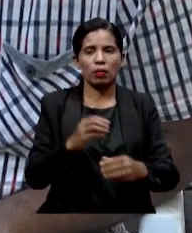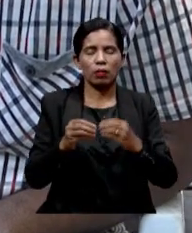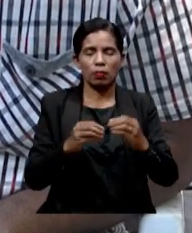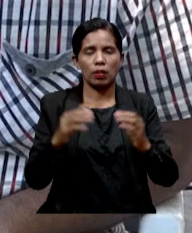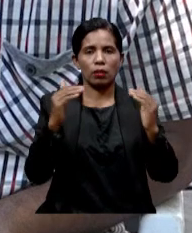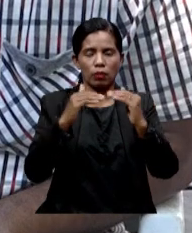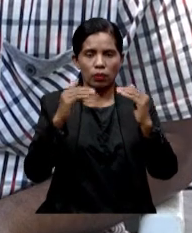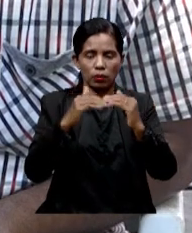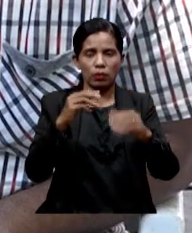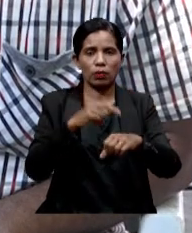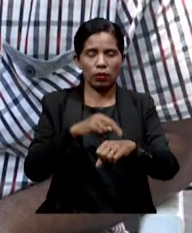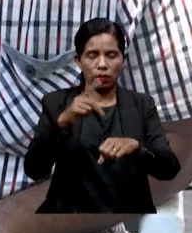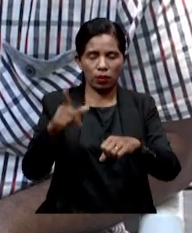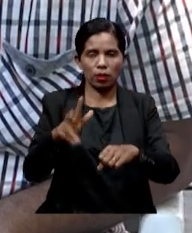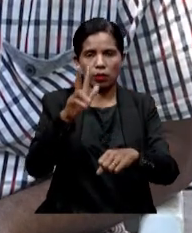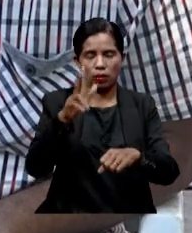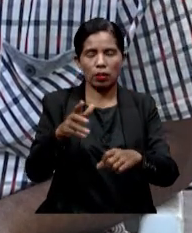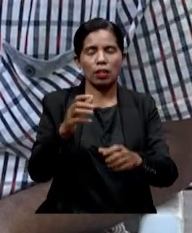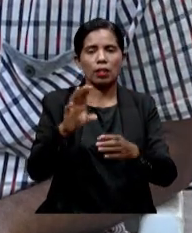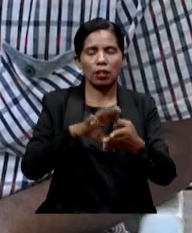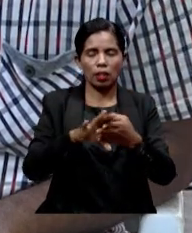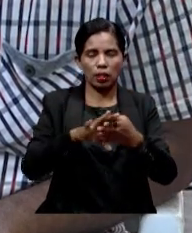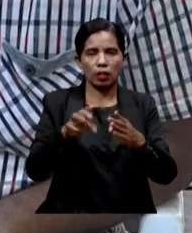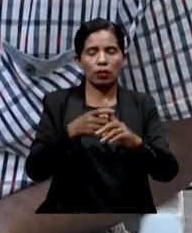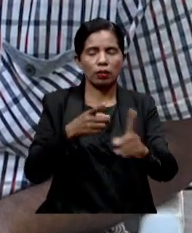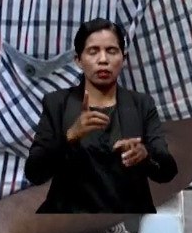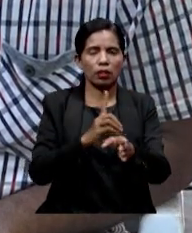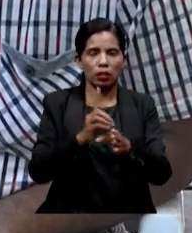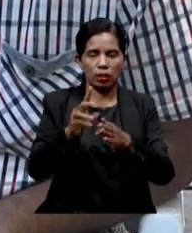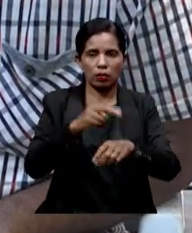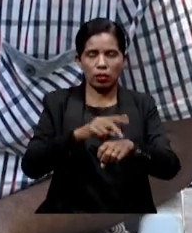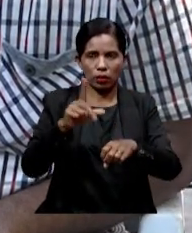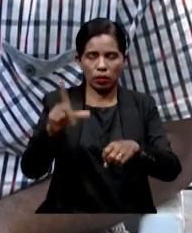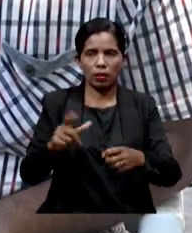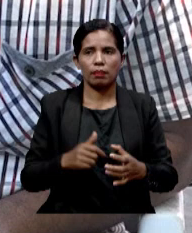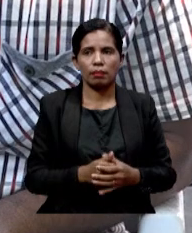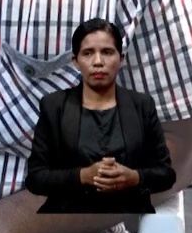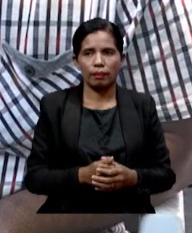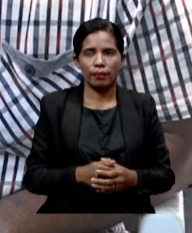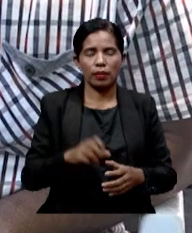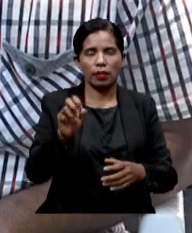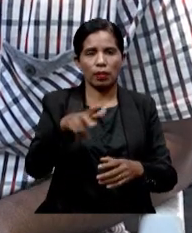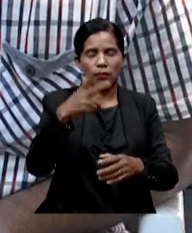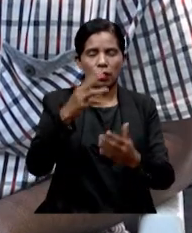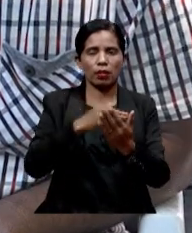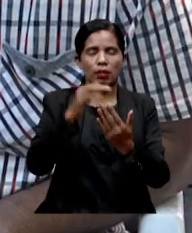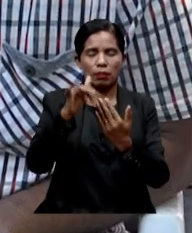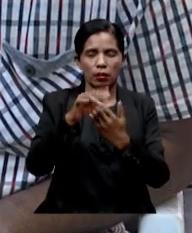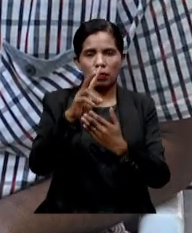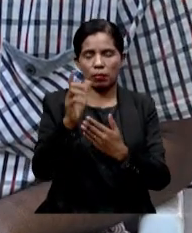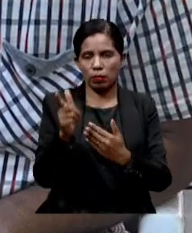nian. Basia ba karta dispasu nebe hatung usi dirsa nasional, nebe hasa ia dili, 13 de mayo de